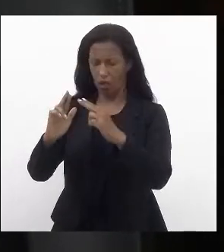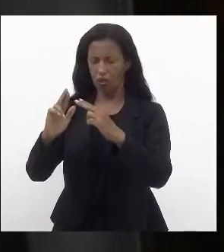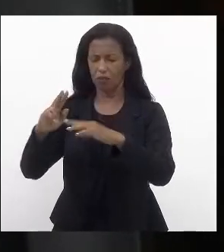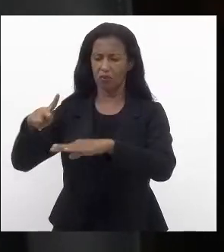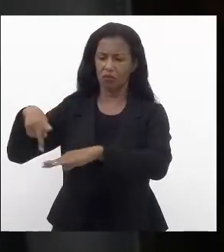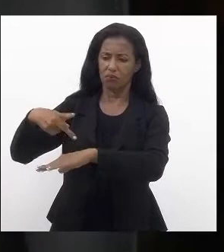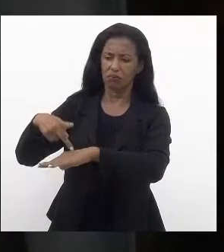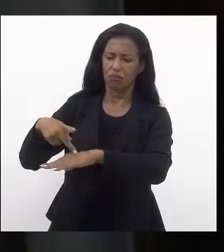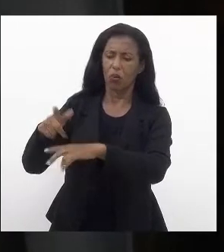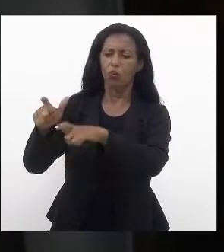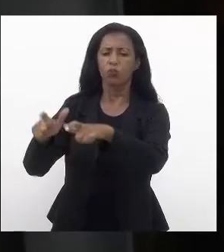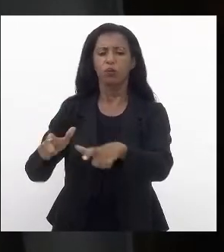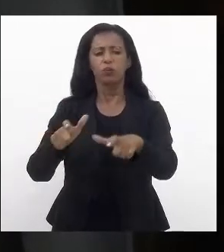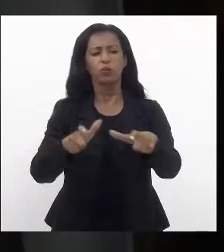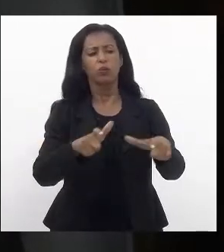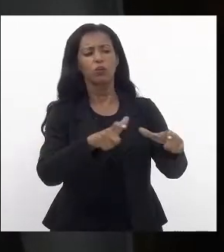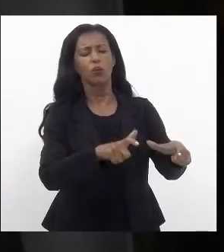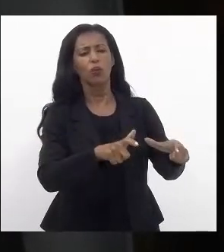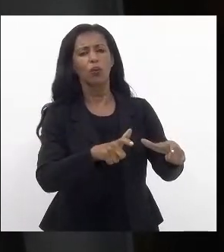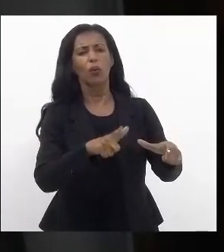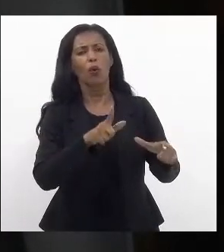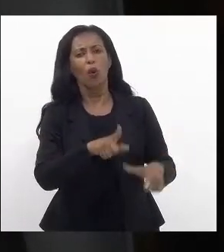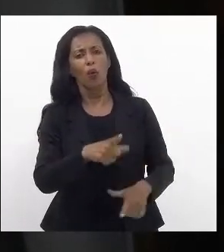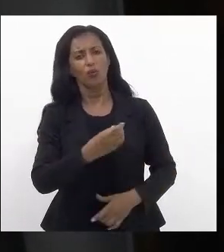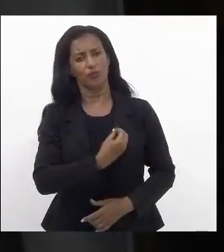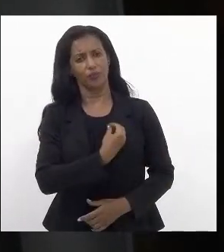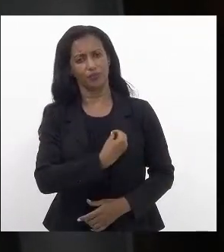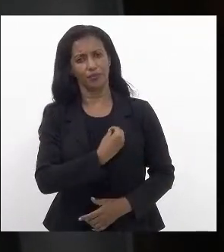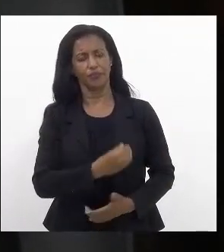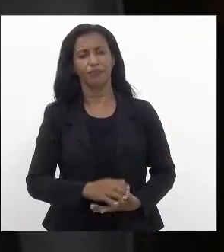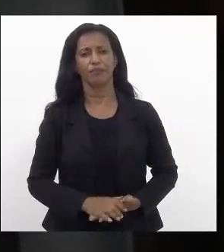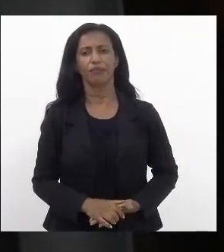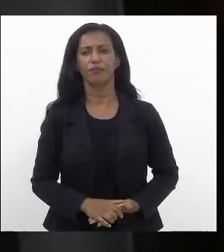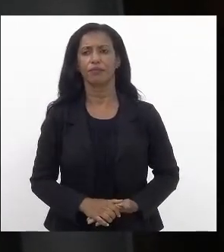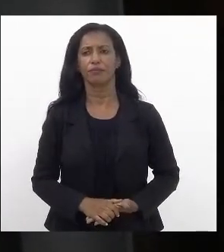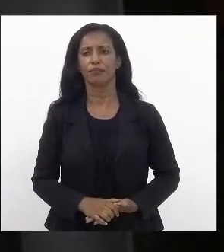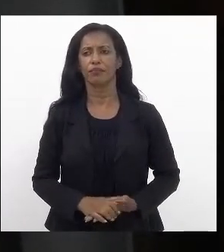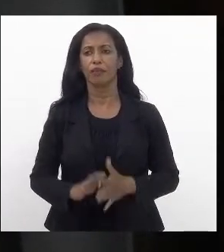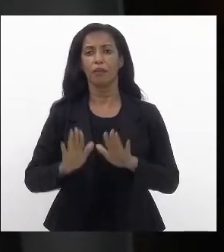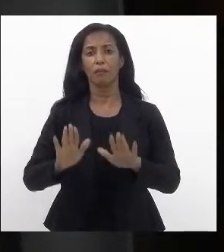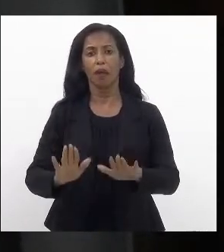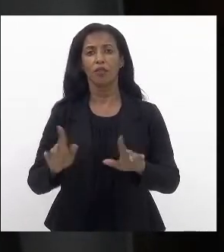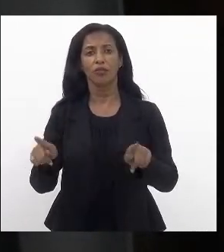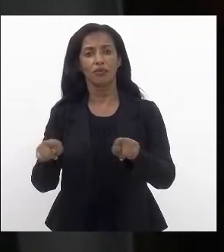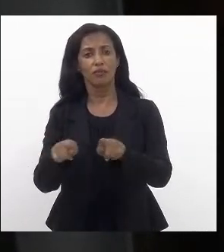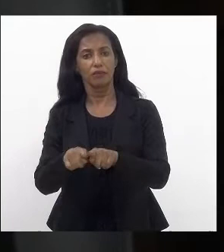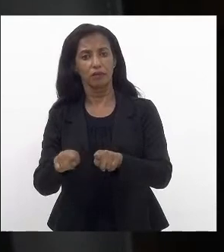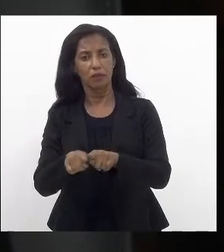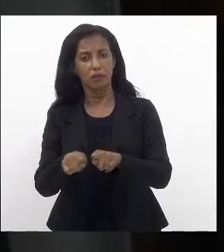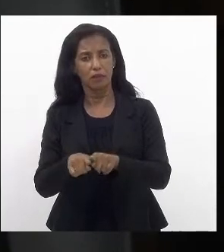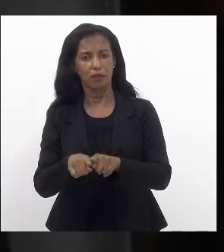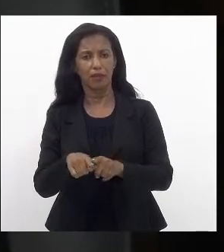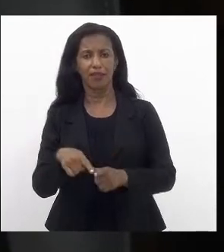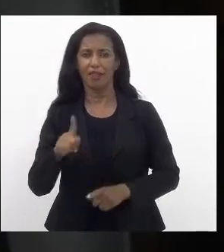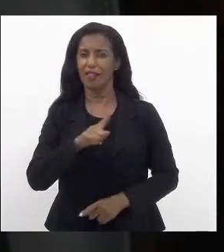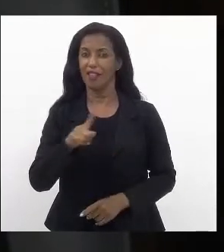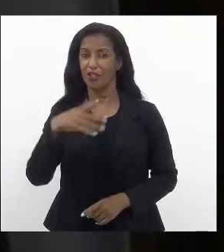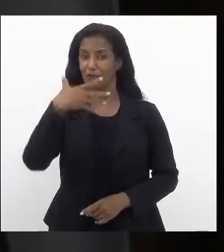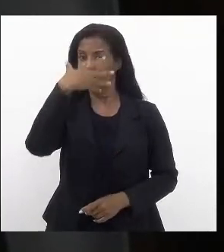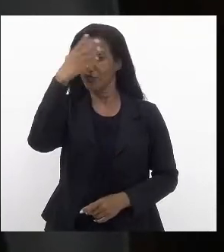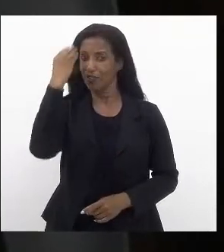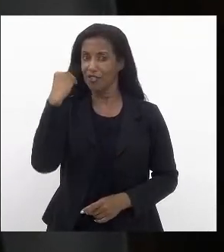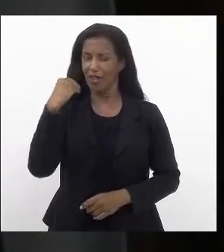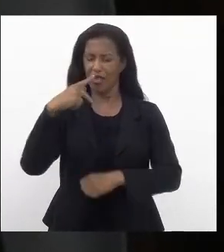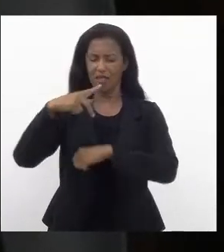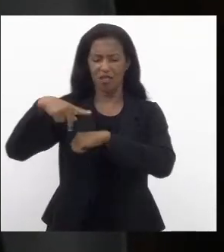países onde eles estão hospedados. Mas também eles não esqueçam